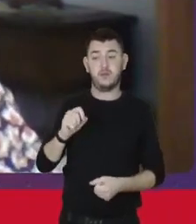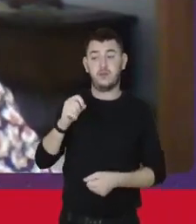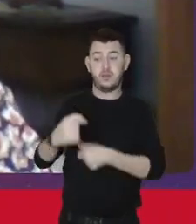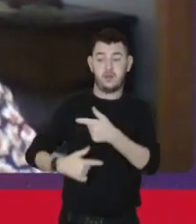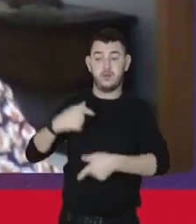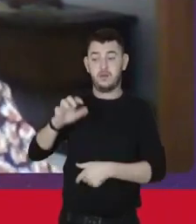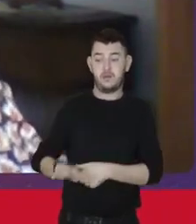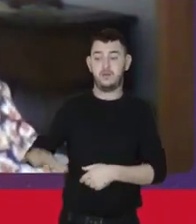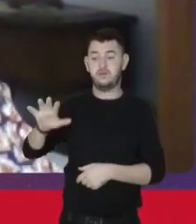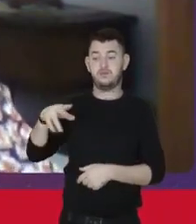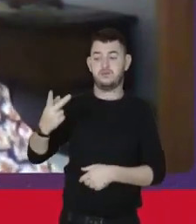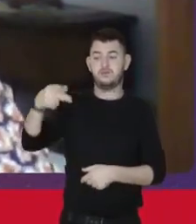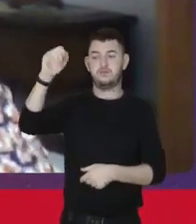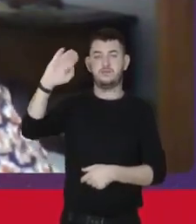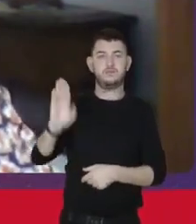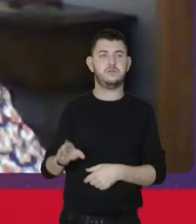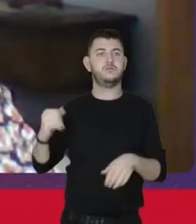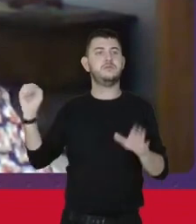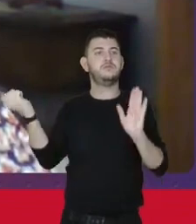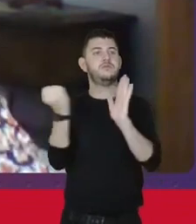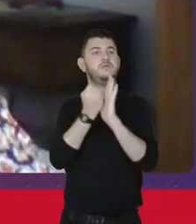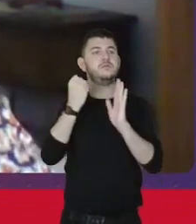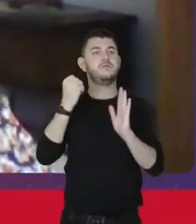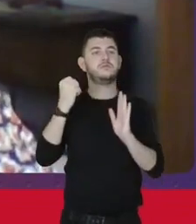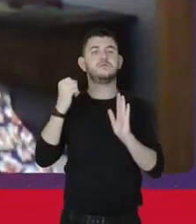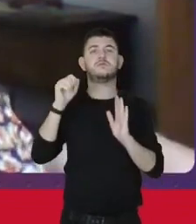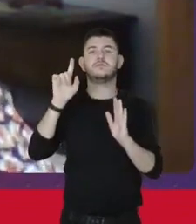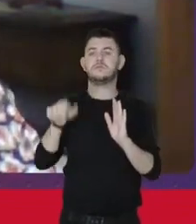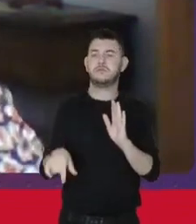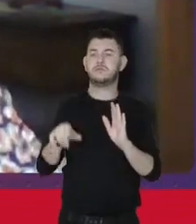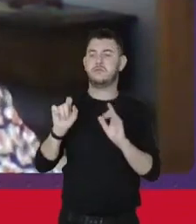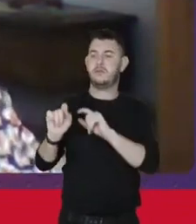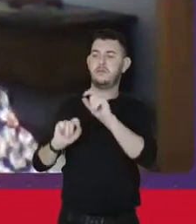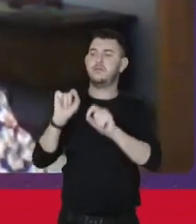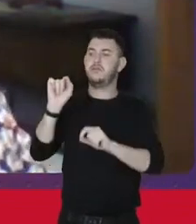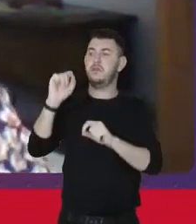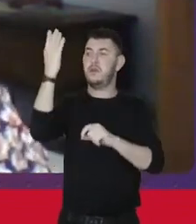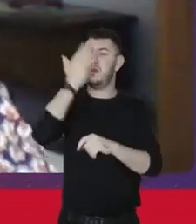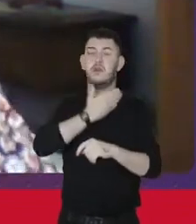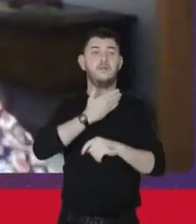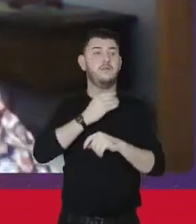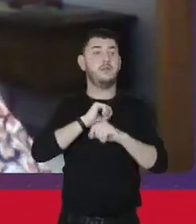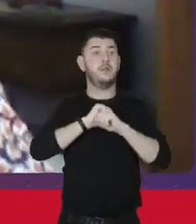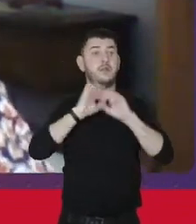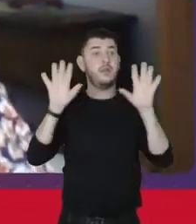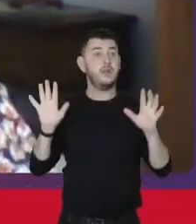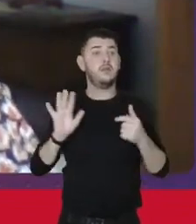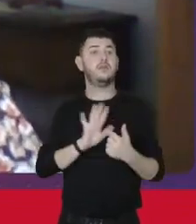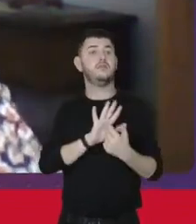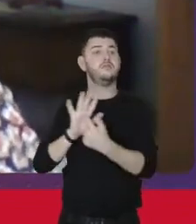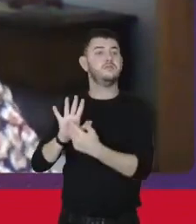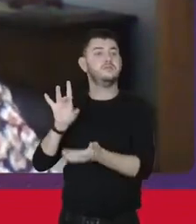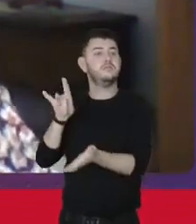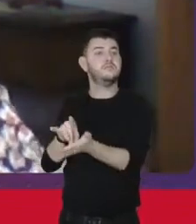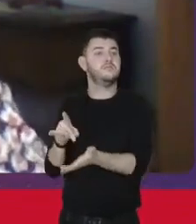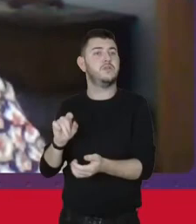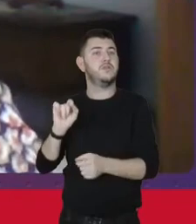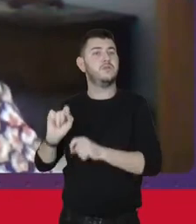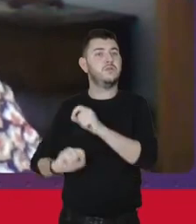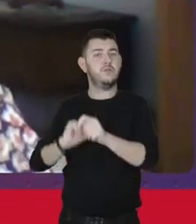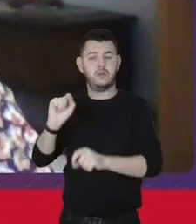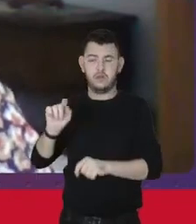há uma demarcação muito evidente dessa passagem